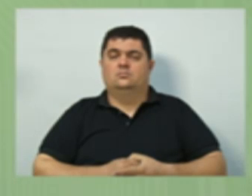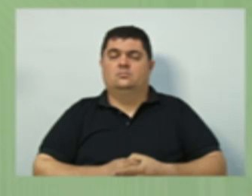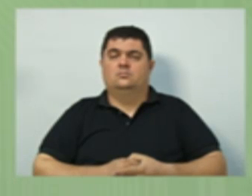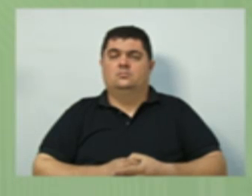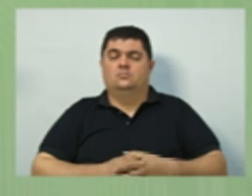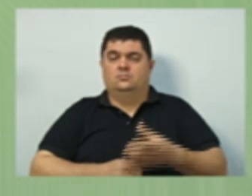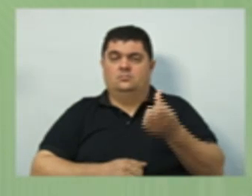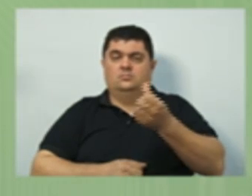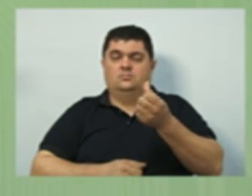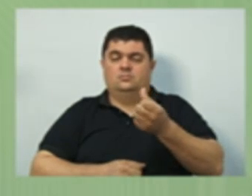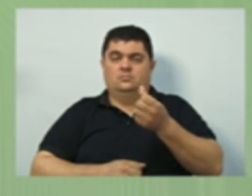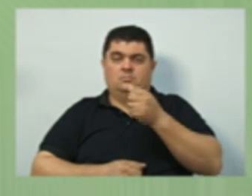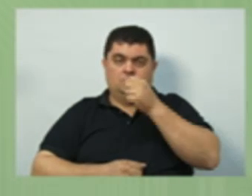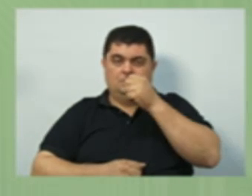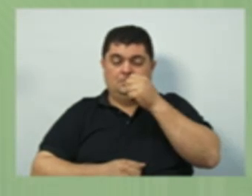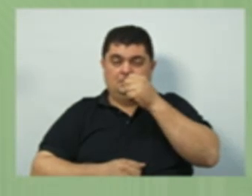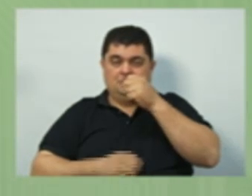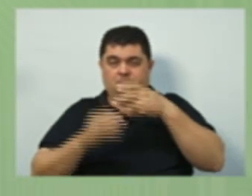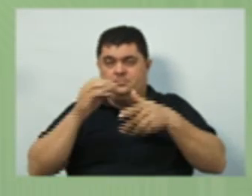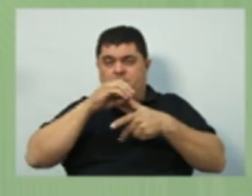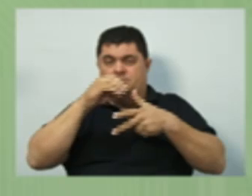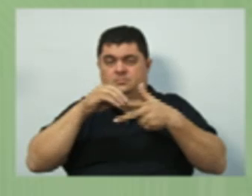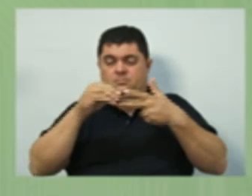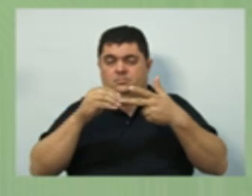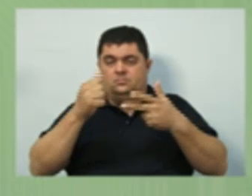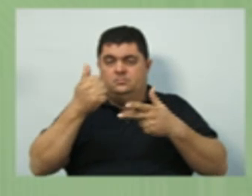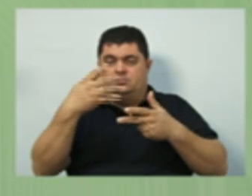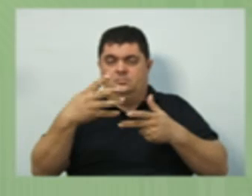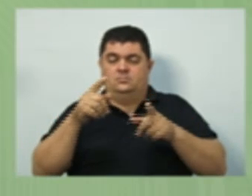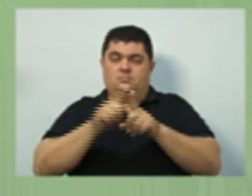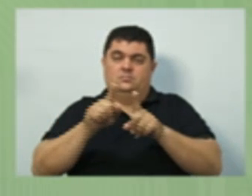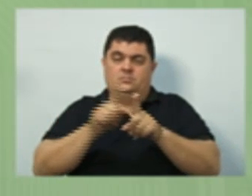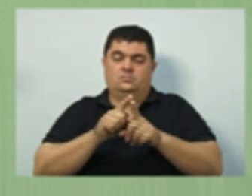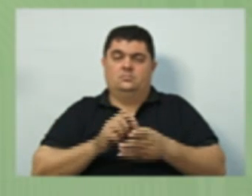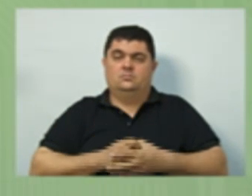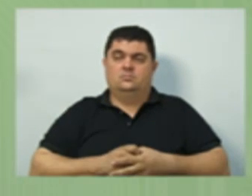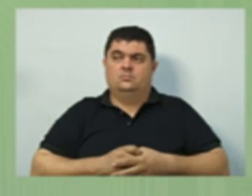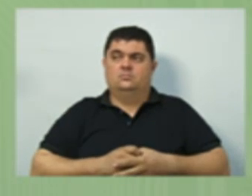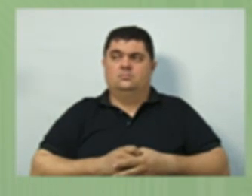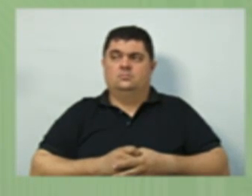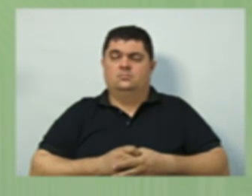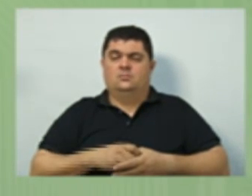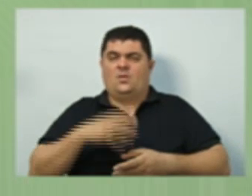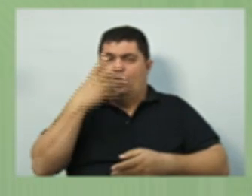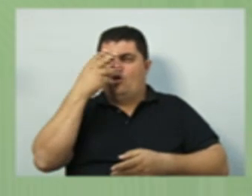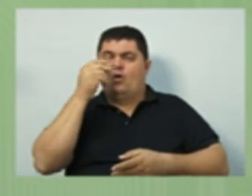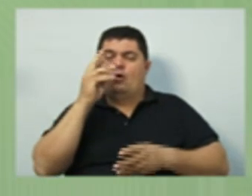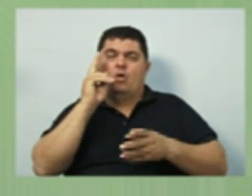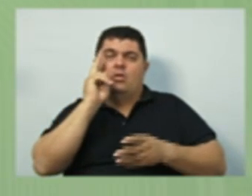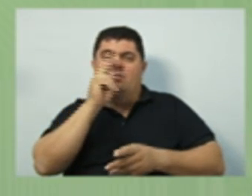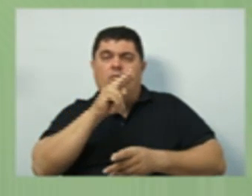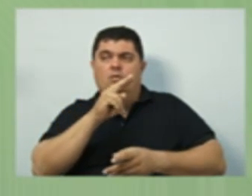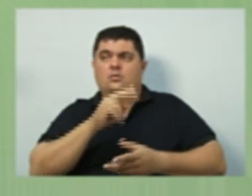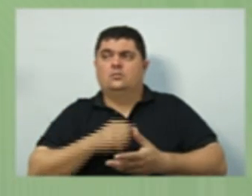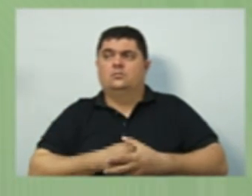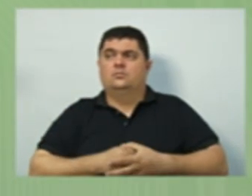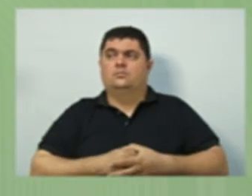Questão 6, tirado do Enem 2014. Olhe aí para a charge.